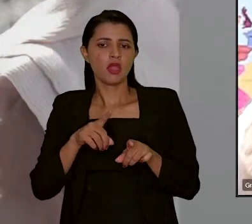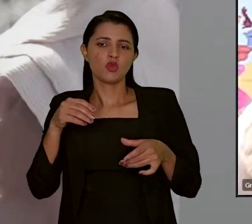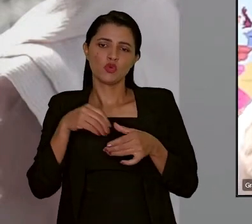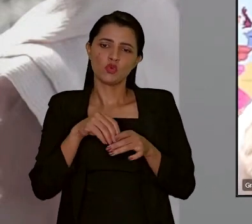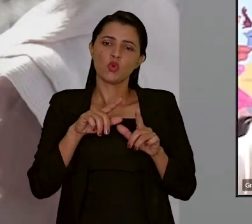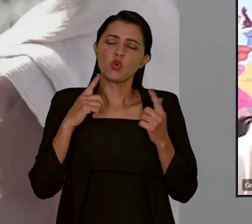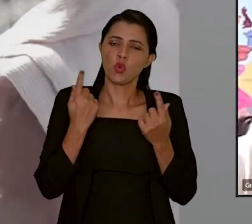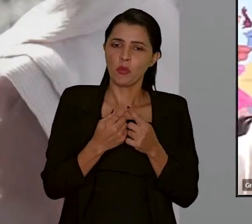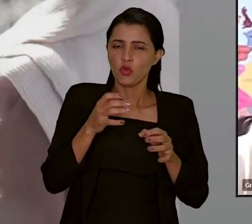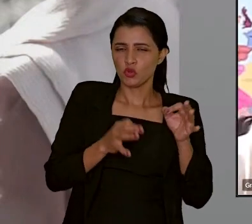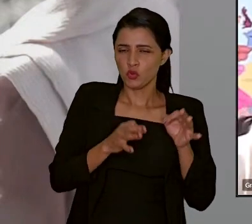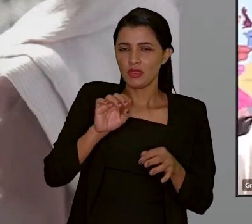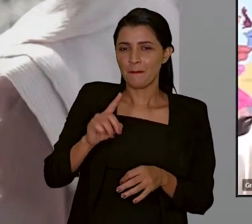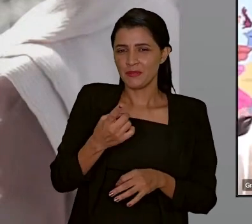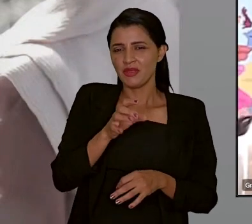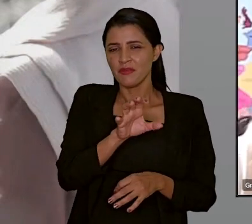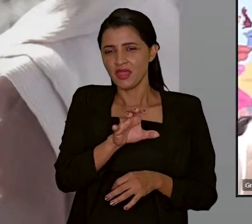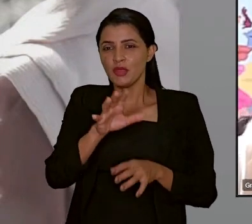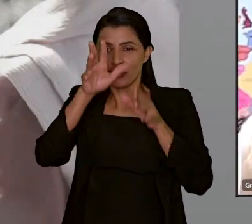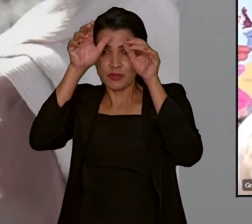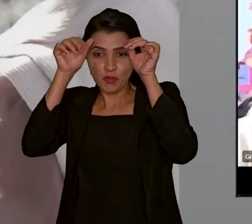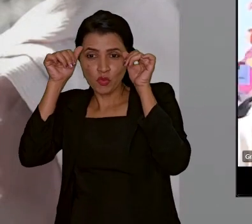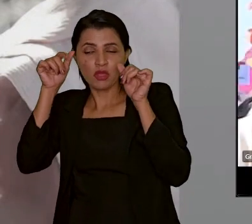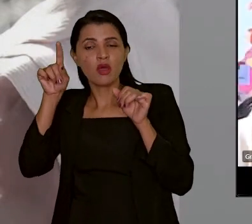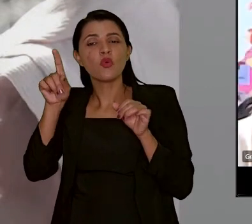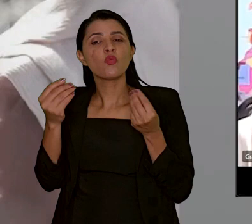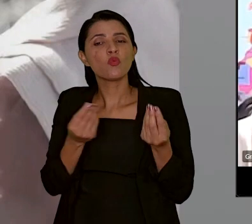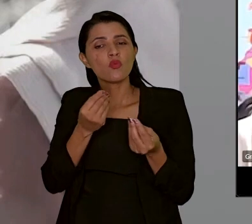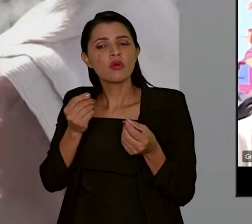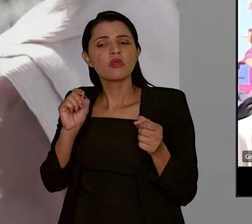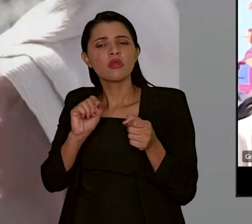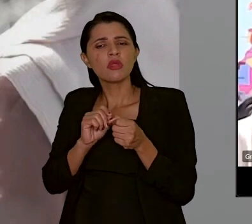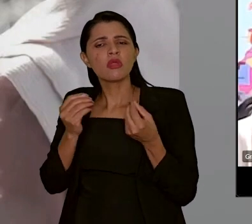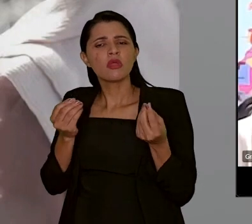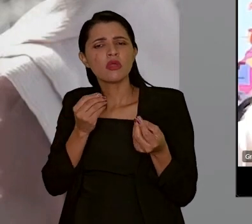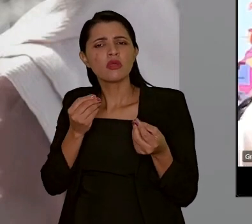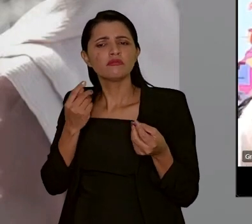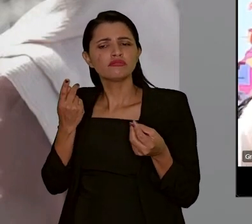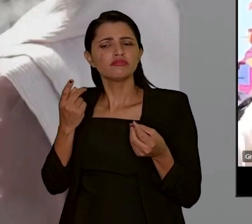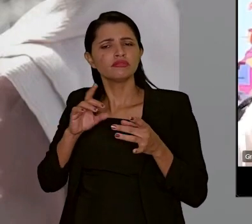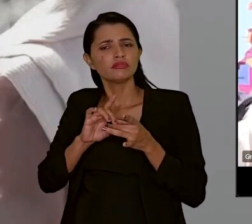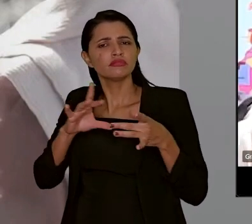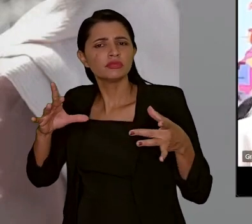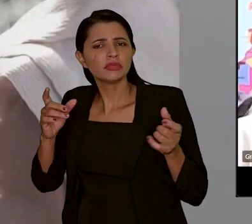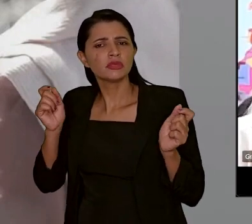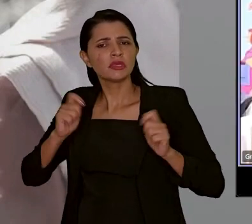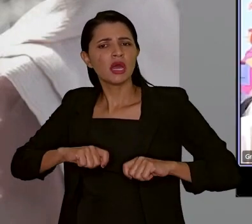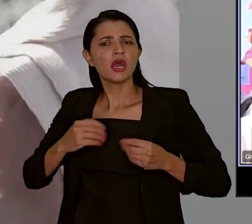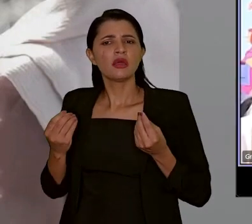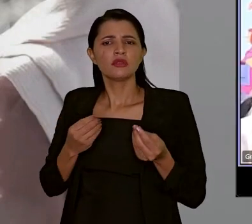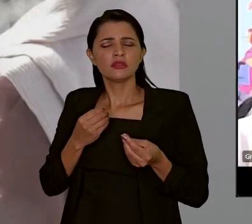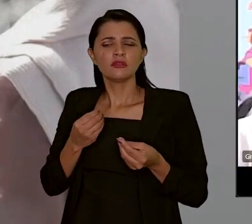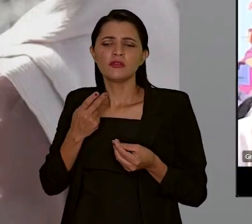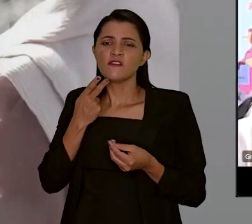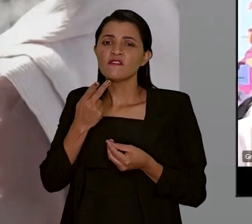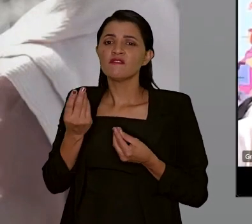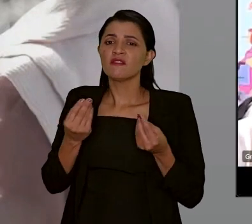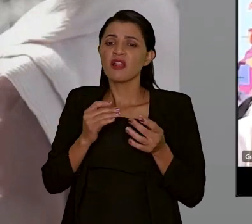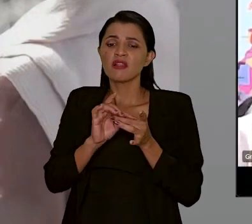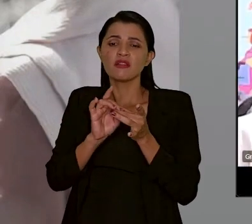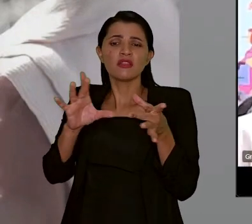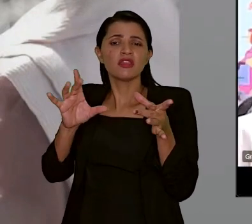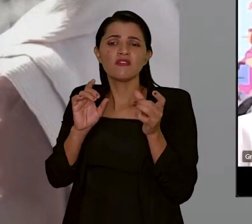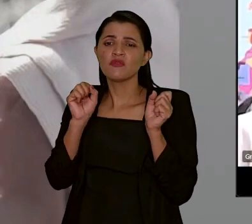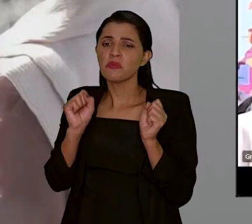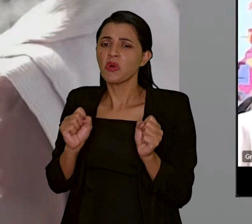da primeira instância, os juízes do tribunal, que nós tivéssemos essa disponibilidade de falarmos livremente, tanto com